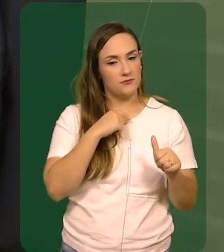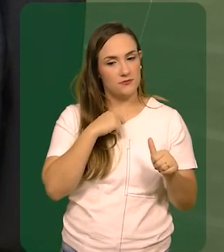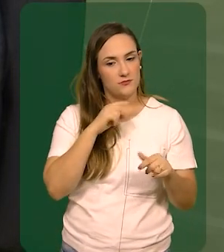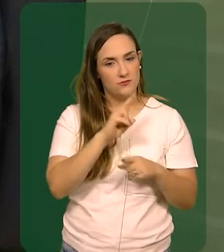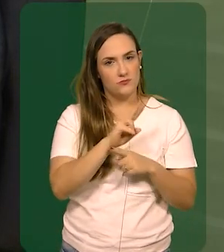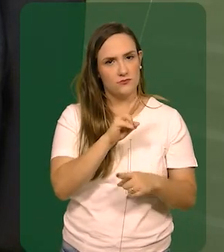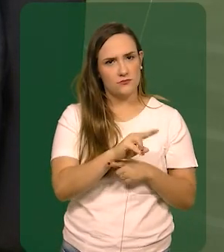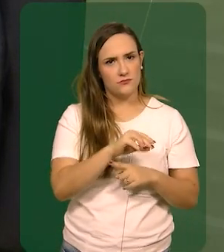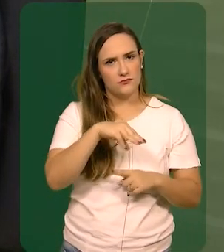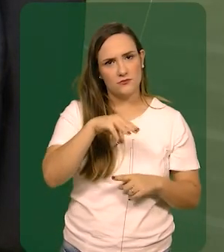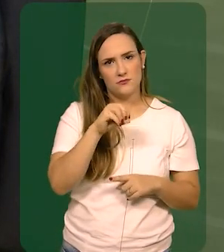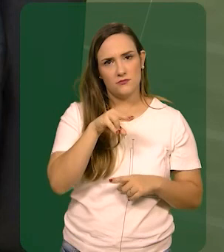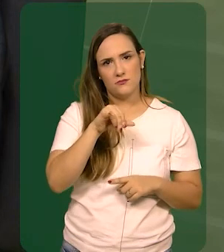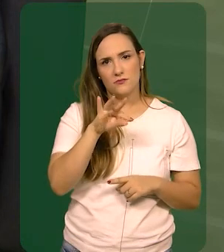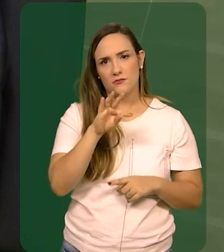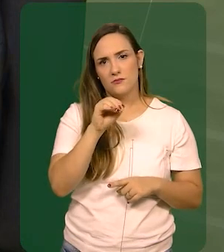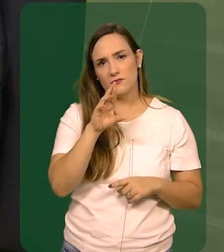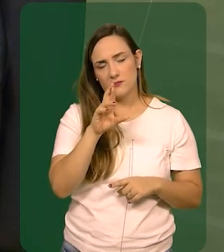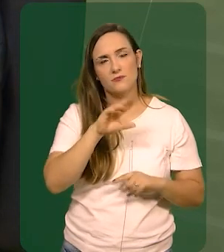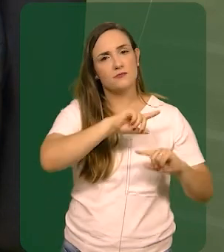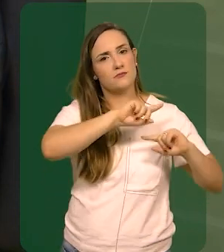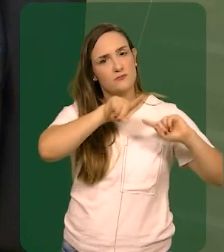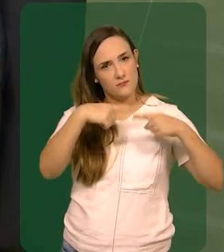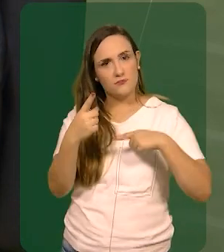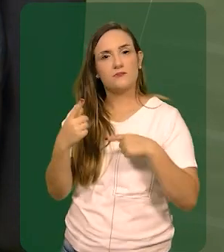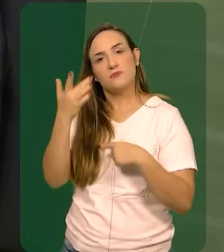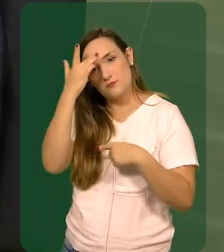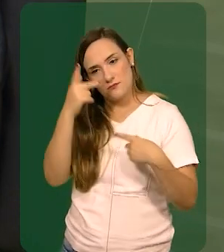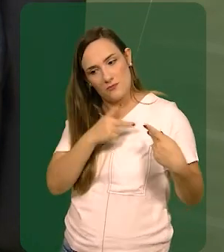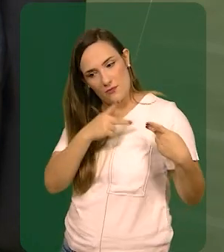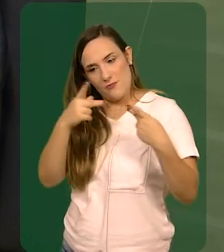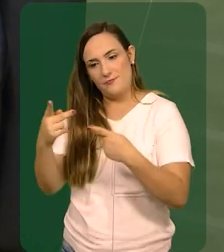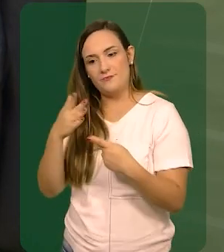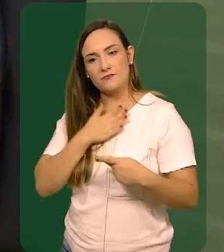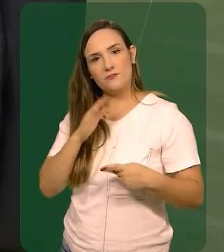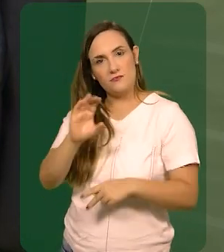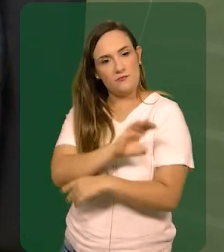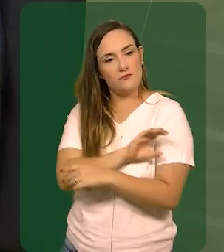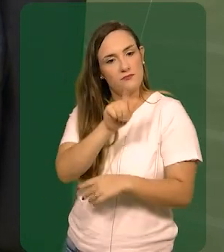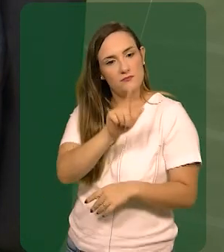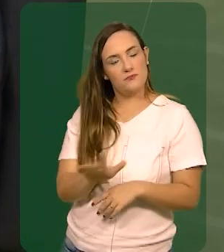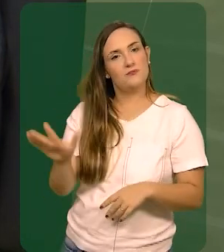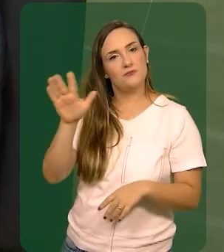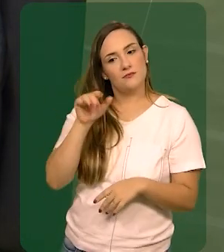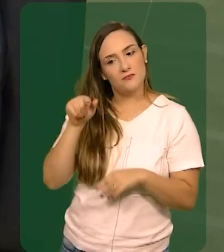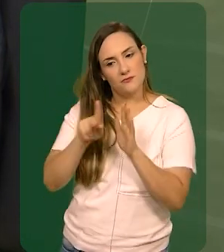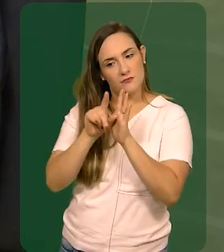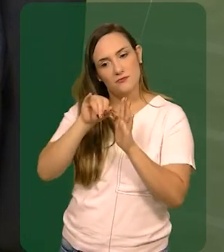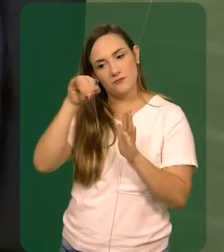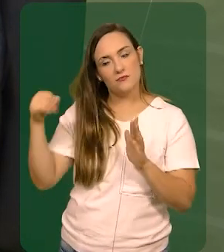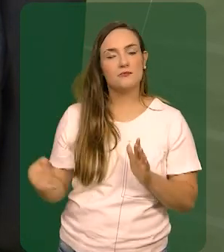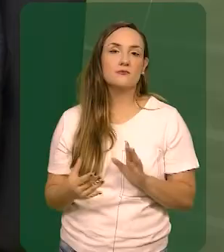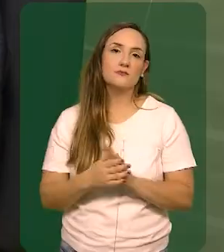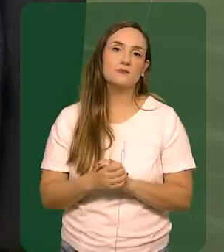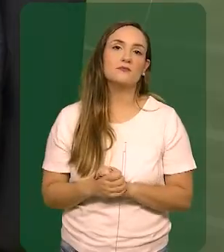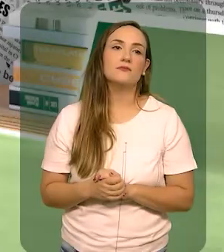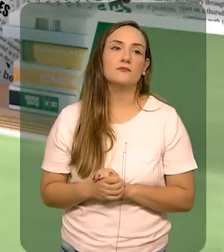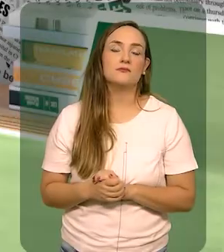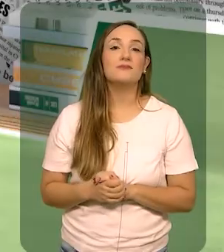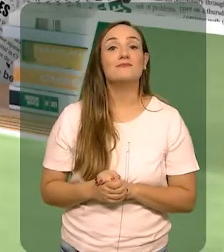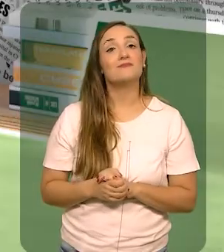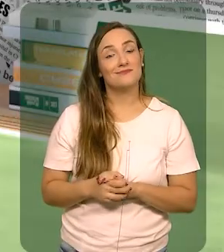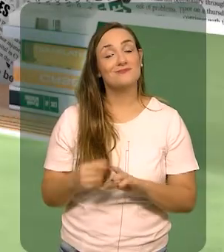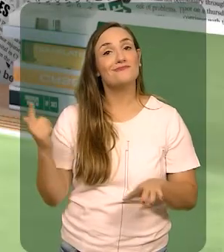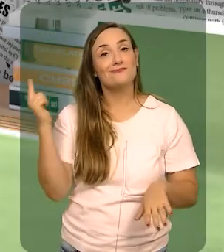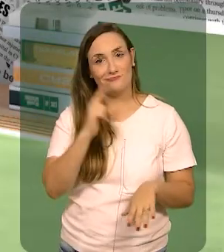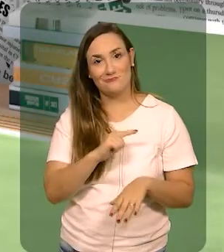primeiro momento fiquei como monitor e no andar da carruagem eu fui convidado a ser coordenador geral do programa Cidadania